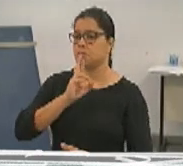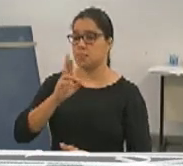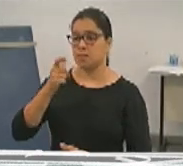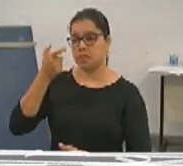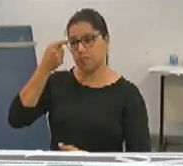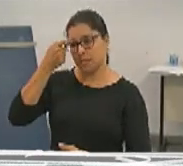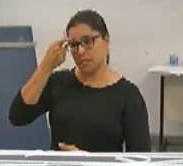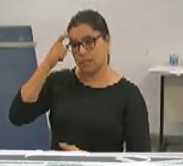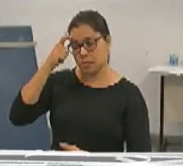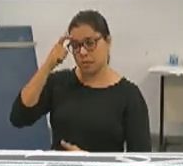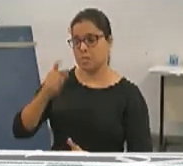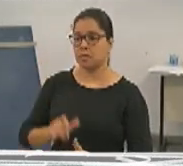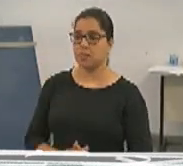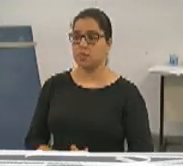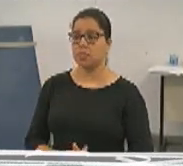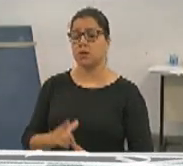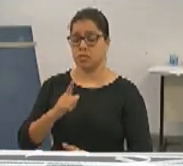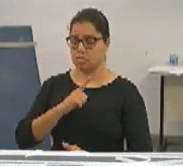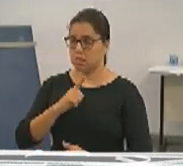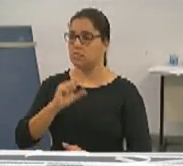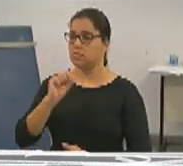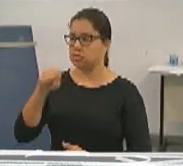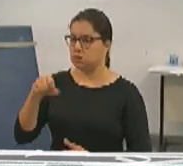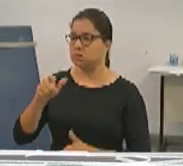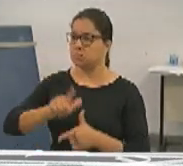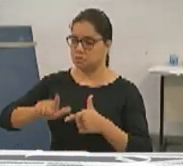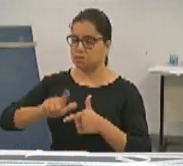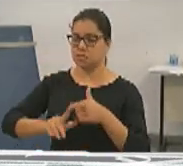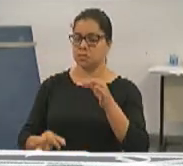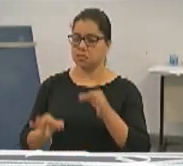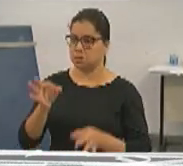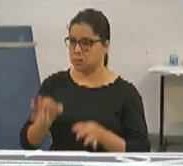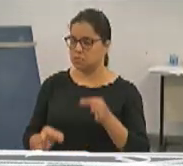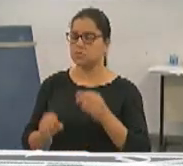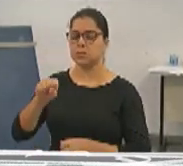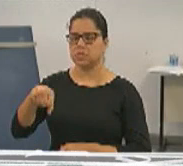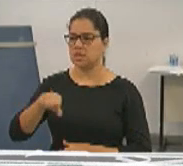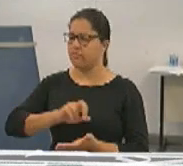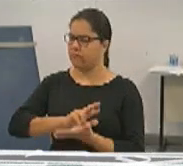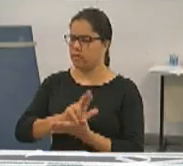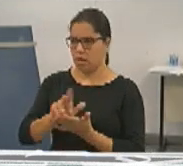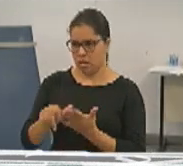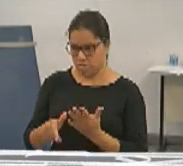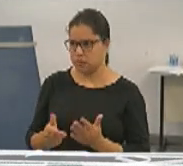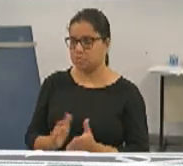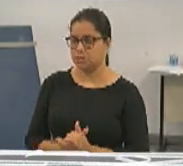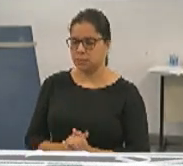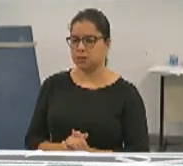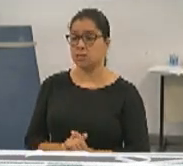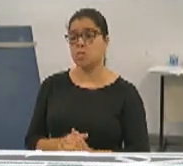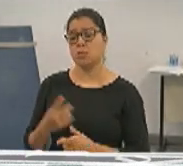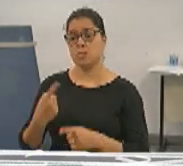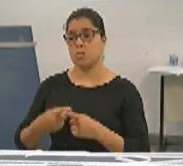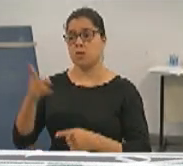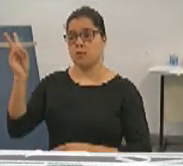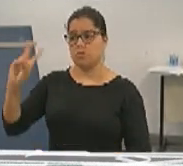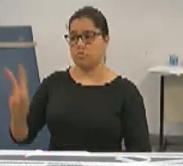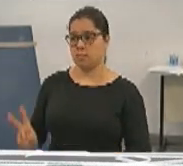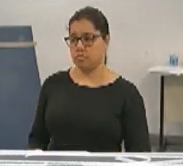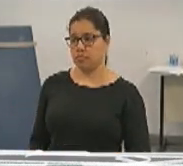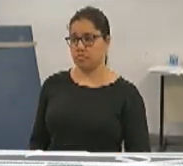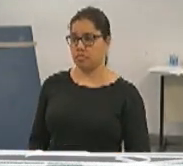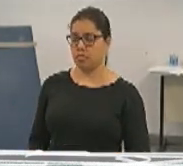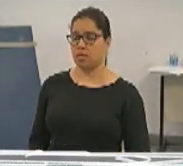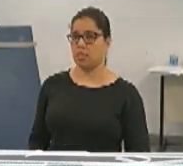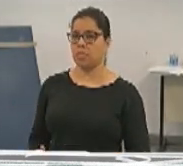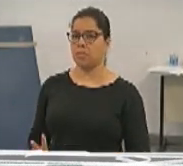Sim, nós fomos notificados, foi aberto, são várias notificações. Por quê? Porque o vestibular ele não necessariamente